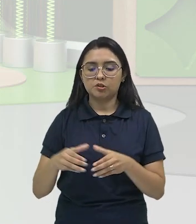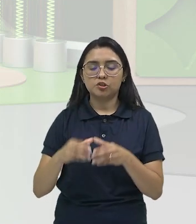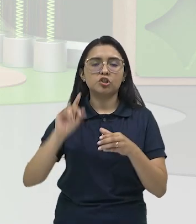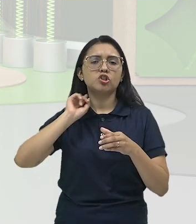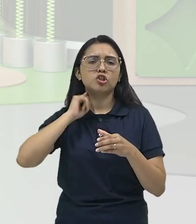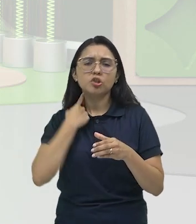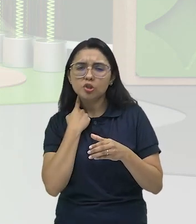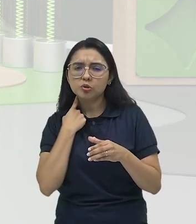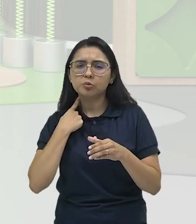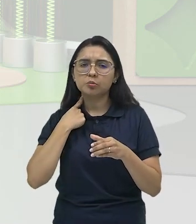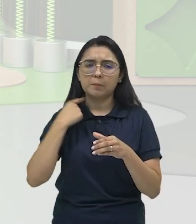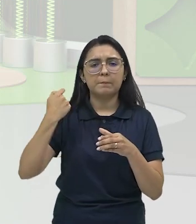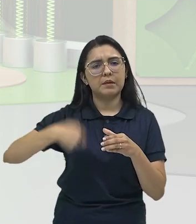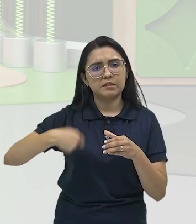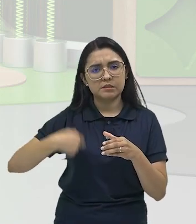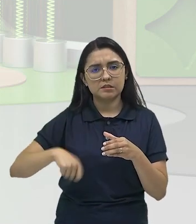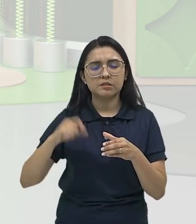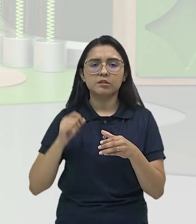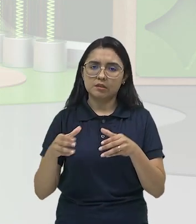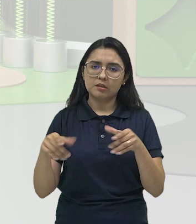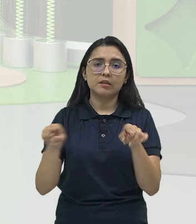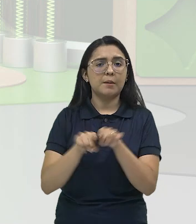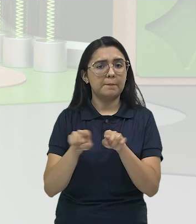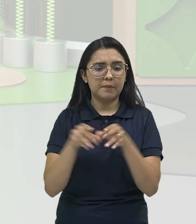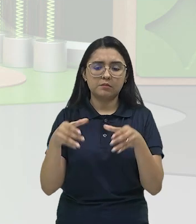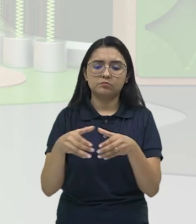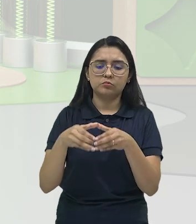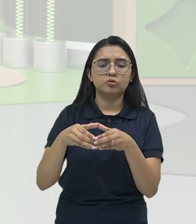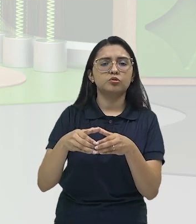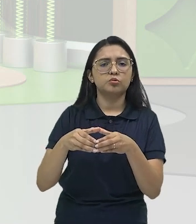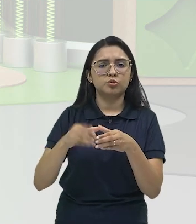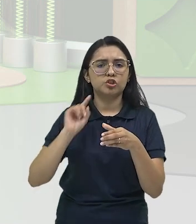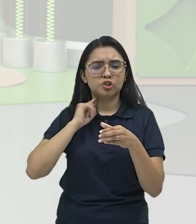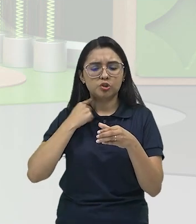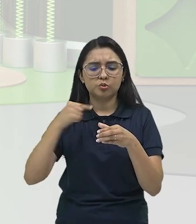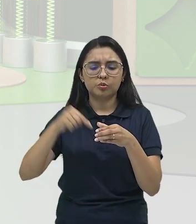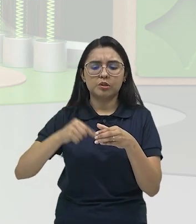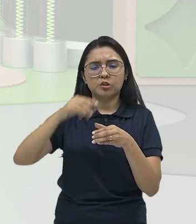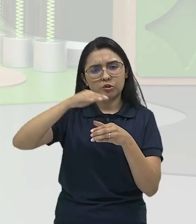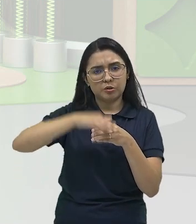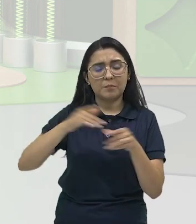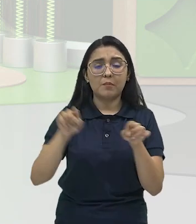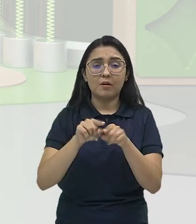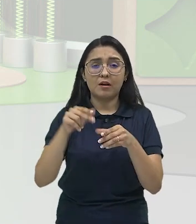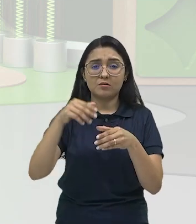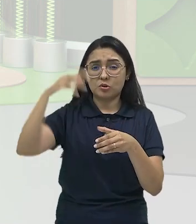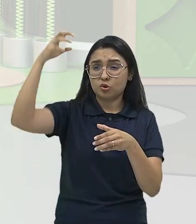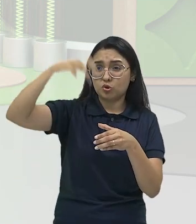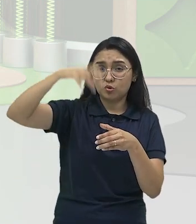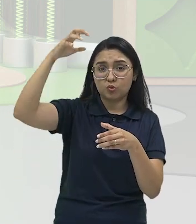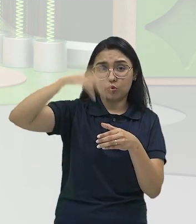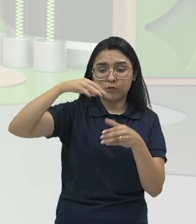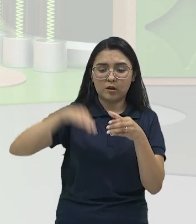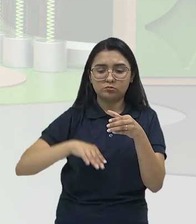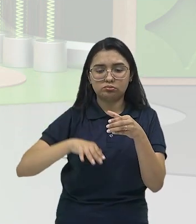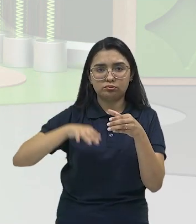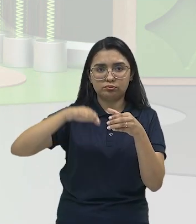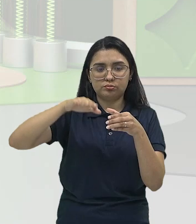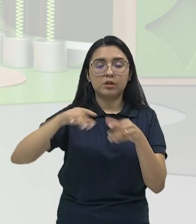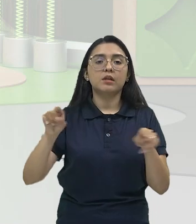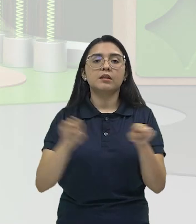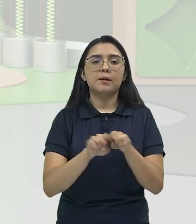né? Necessário aí manter sempre bem fechados, porque muitas vezes a água da chuva também pode acumular ali dentro.